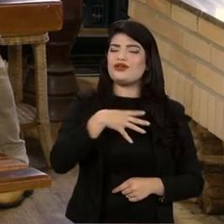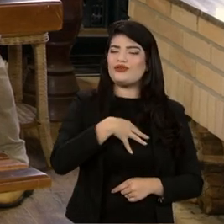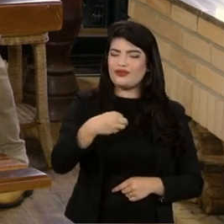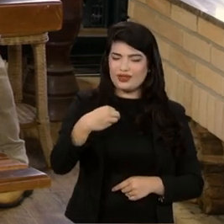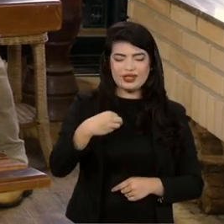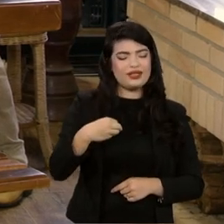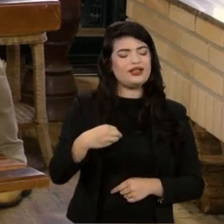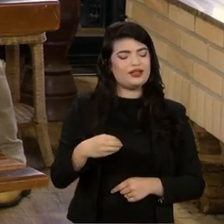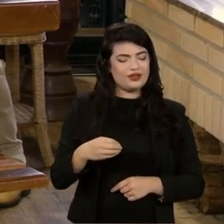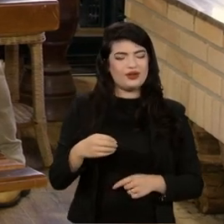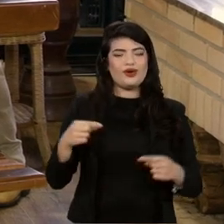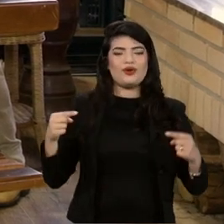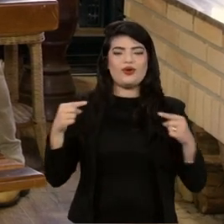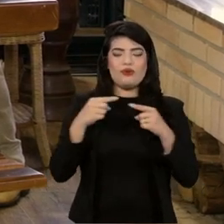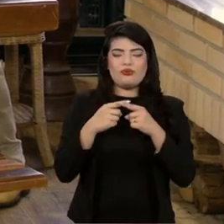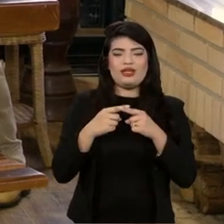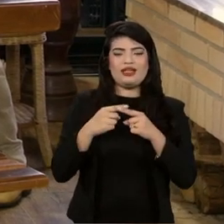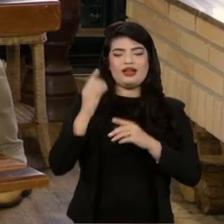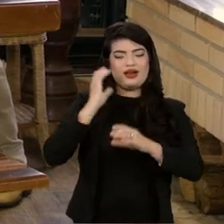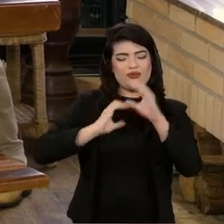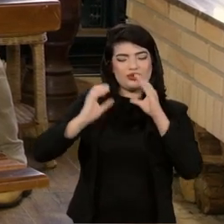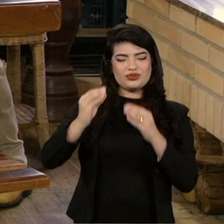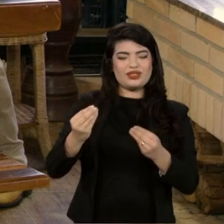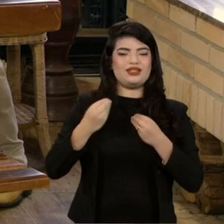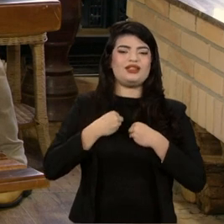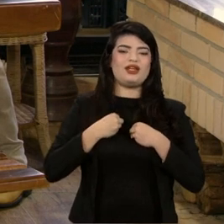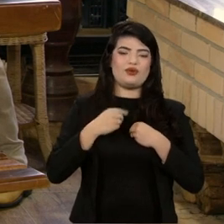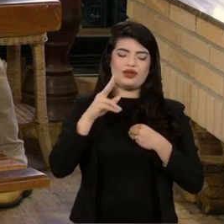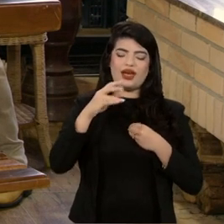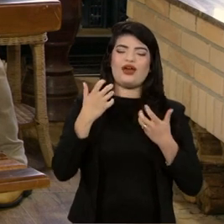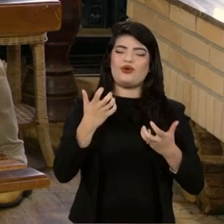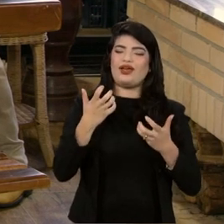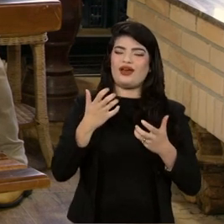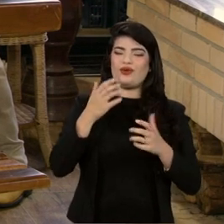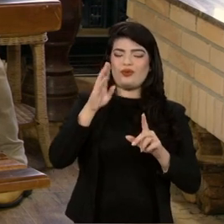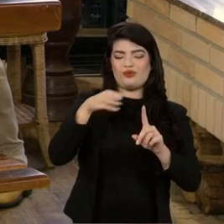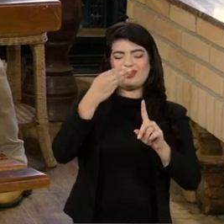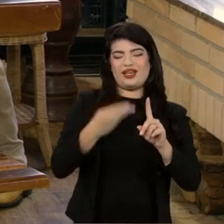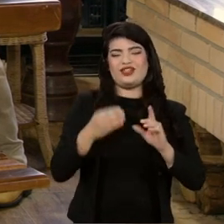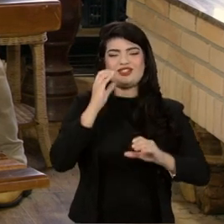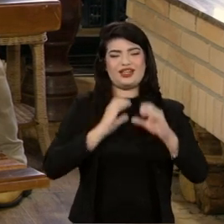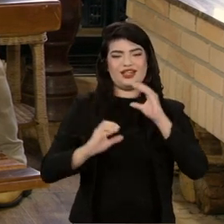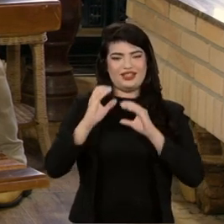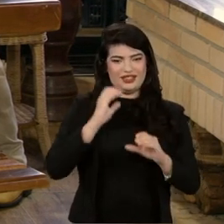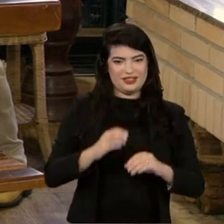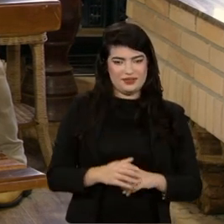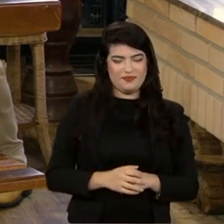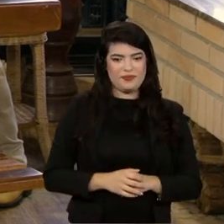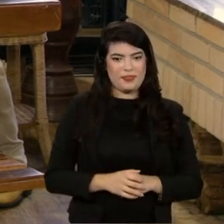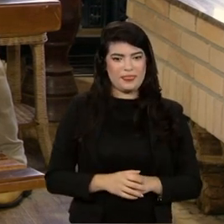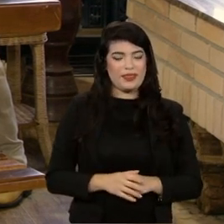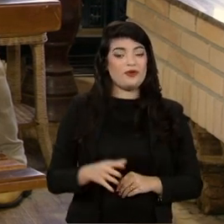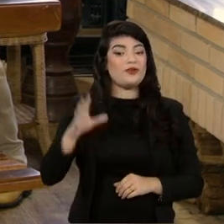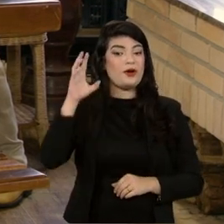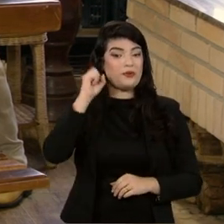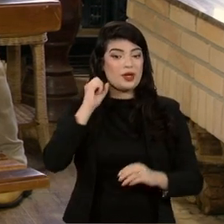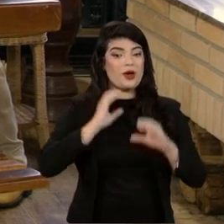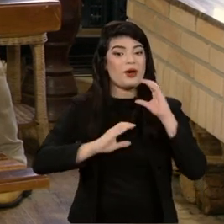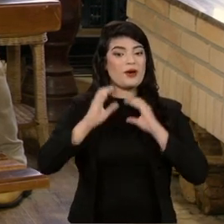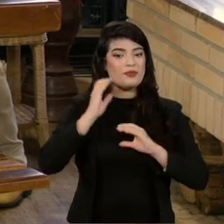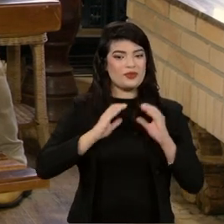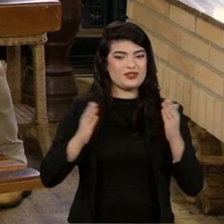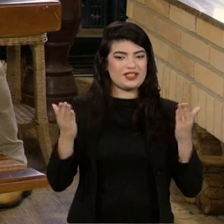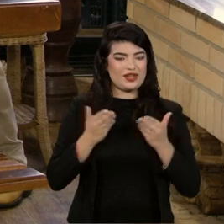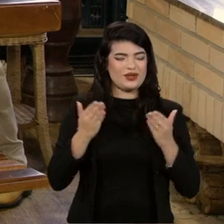clássico que ele deixou pra nós e eu peço licença pra cantar pra você. É bonito demais. Tá bom? É isso aí, minha comadre. Olá, menino. Serafim e Seus